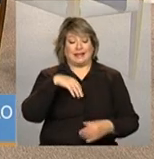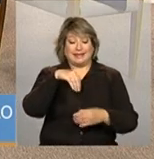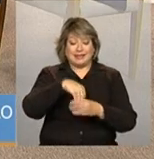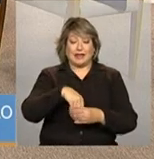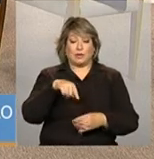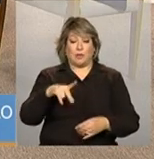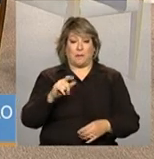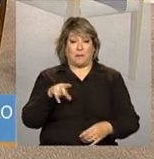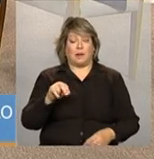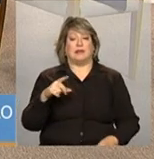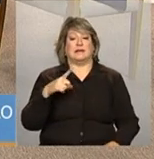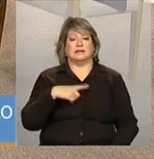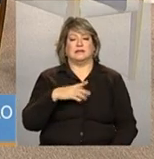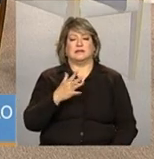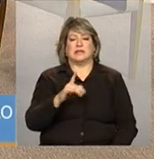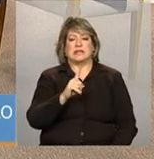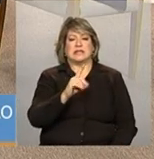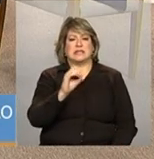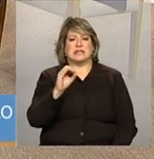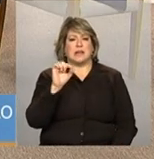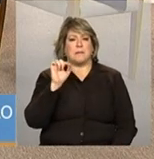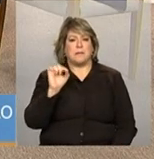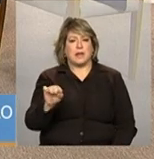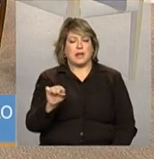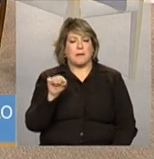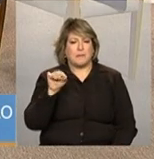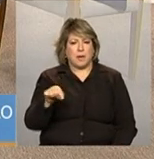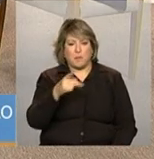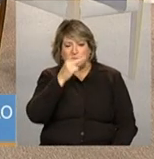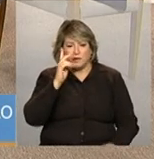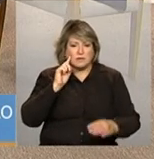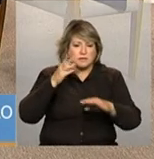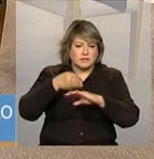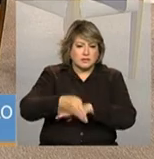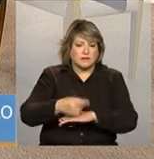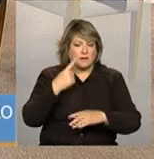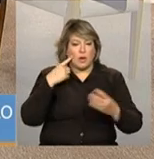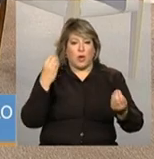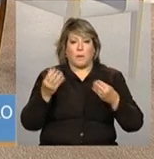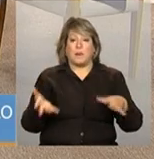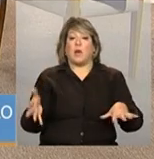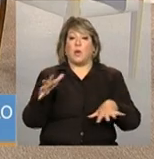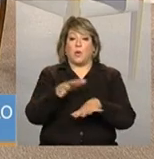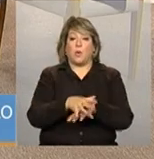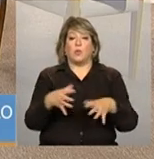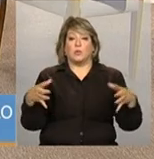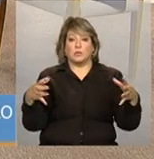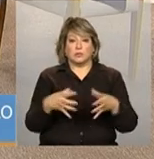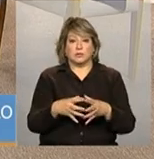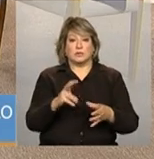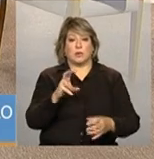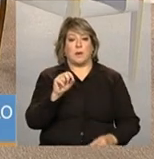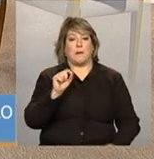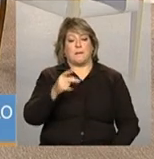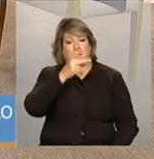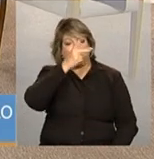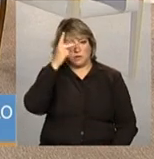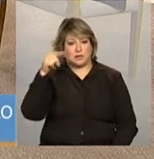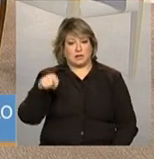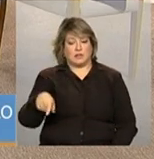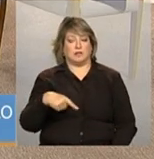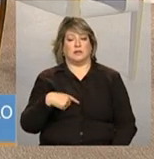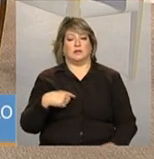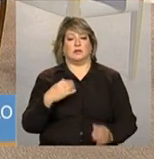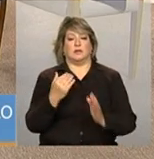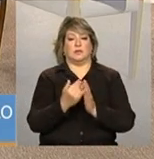meta de 100 mil visitas para serem realizadas, né? E a inclusão de 50 mil pessoas no sistema socioassistencial. E em